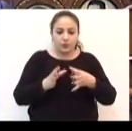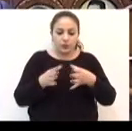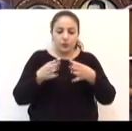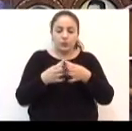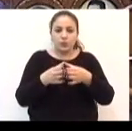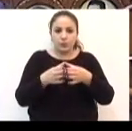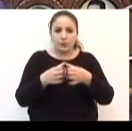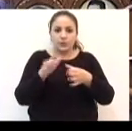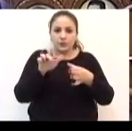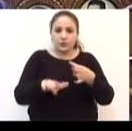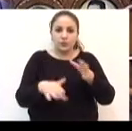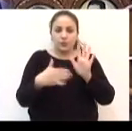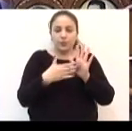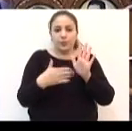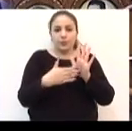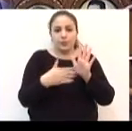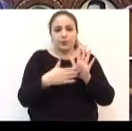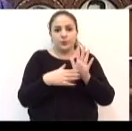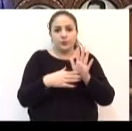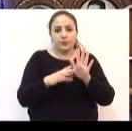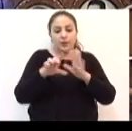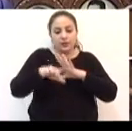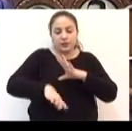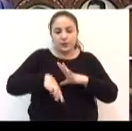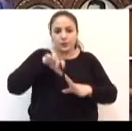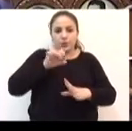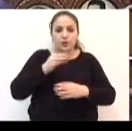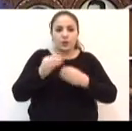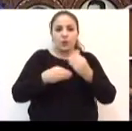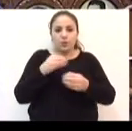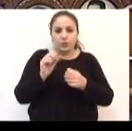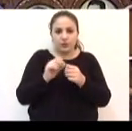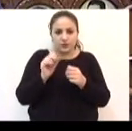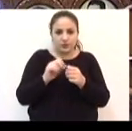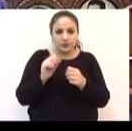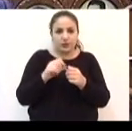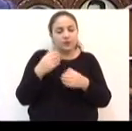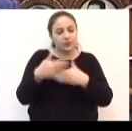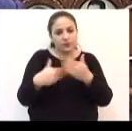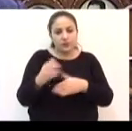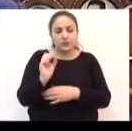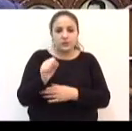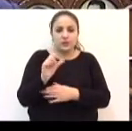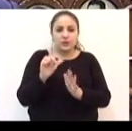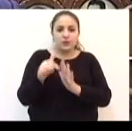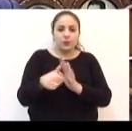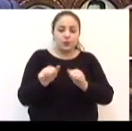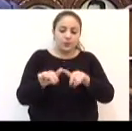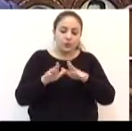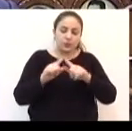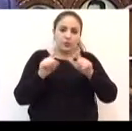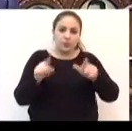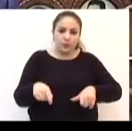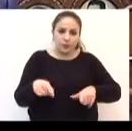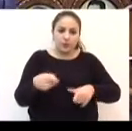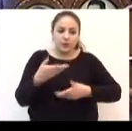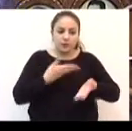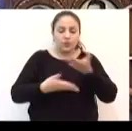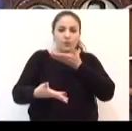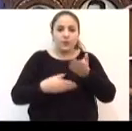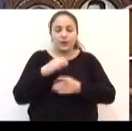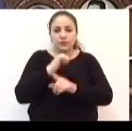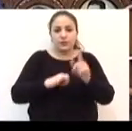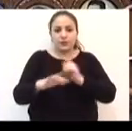com uma pré-proposta, para daí definirmos, e com certeza isso vai evoluir depois por uma grande audiência pública, para envolver a